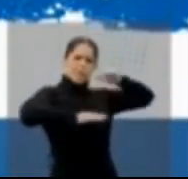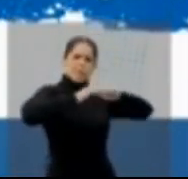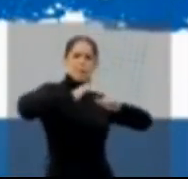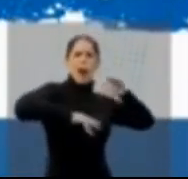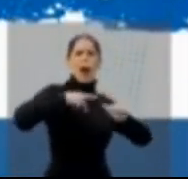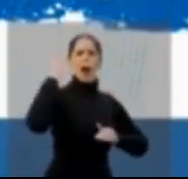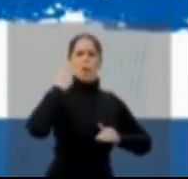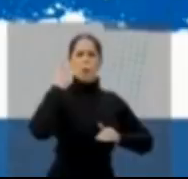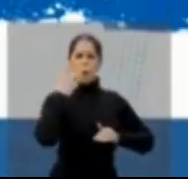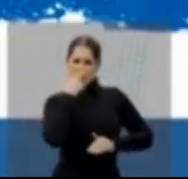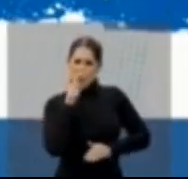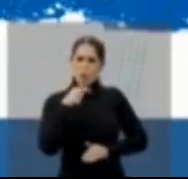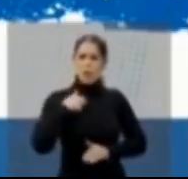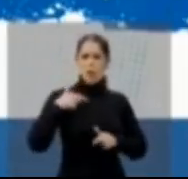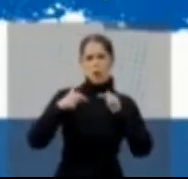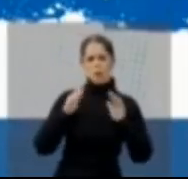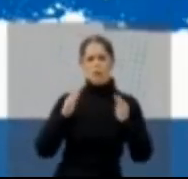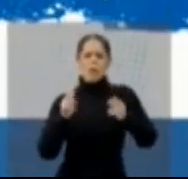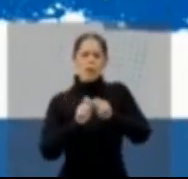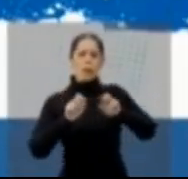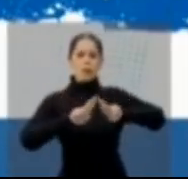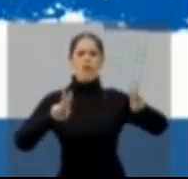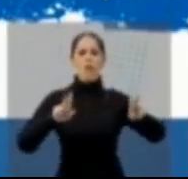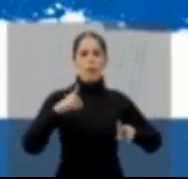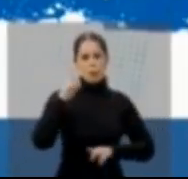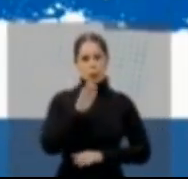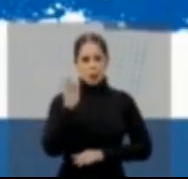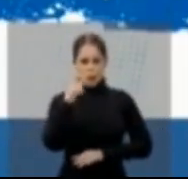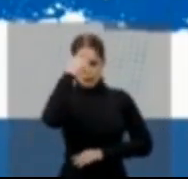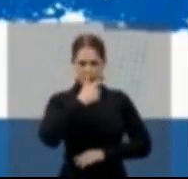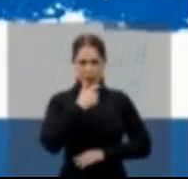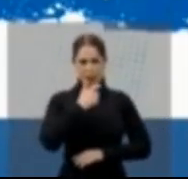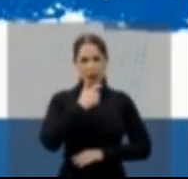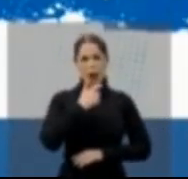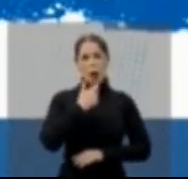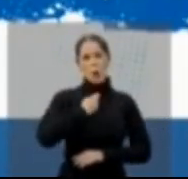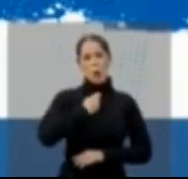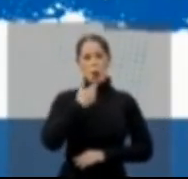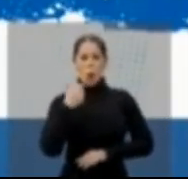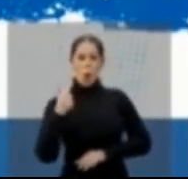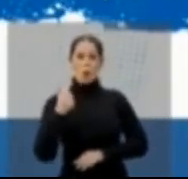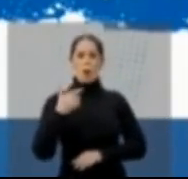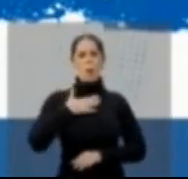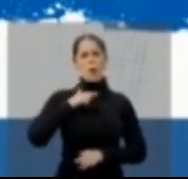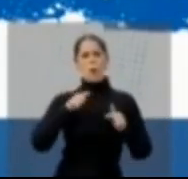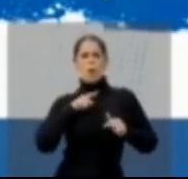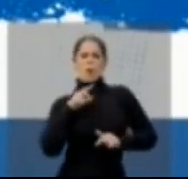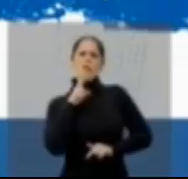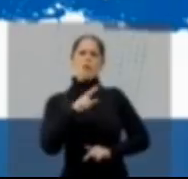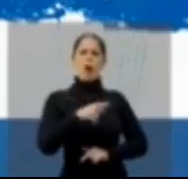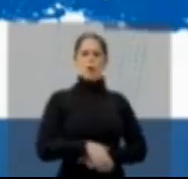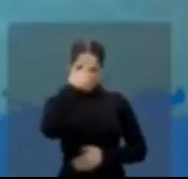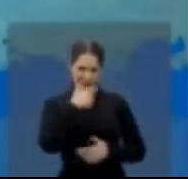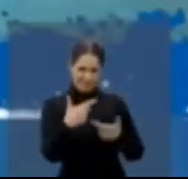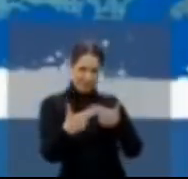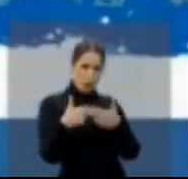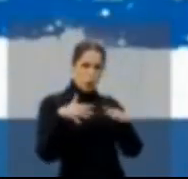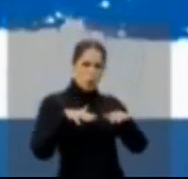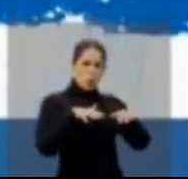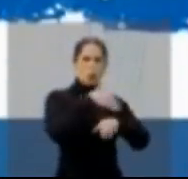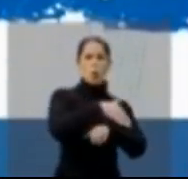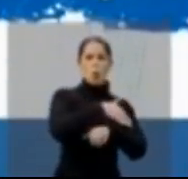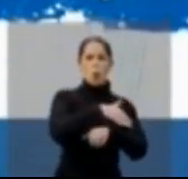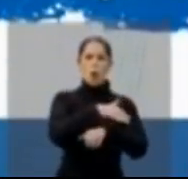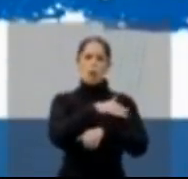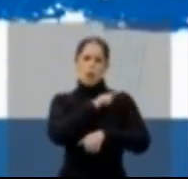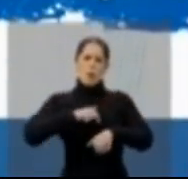da política. E assim como você, trabalho para fazer a diferença. Deputado Federal Covatti Filho, 1111, trabalho de resultado. Eu e tu saímos